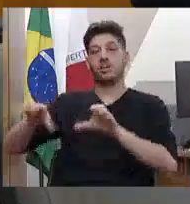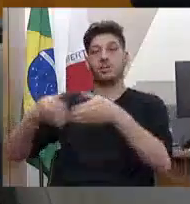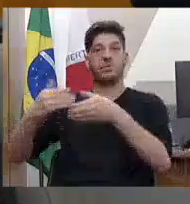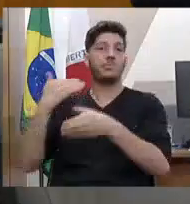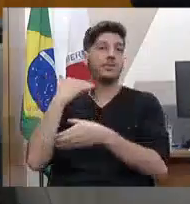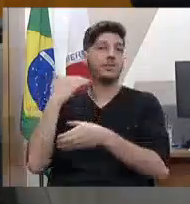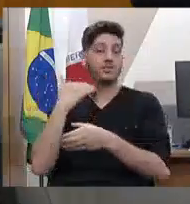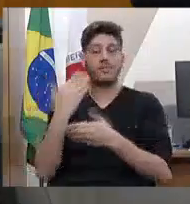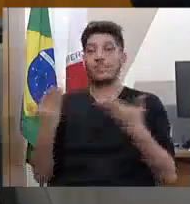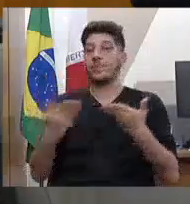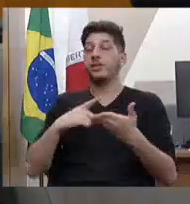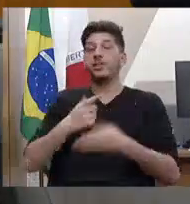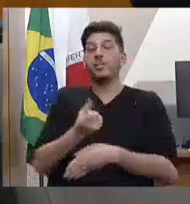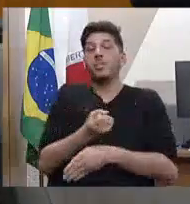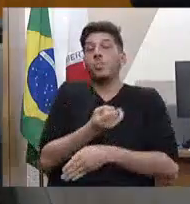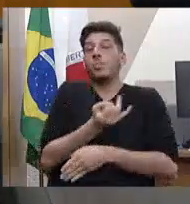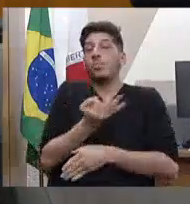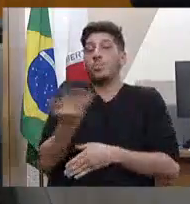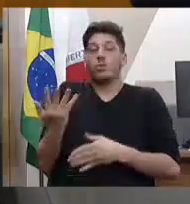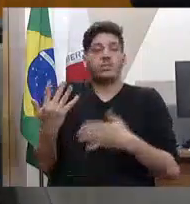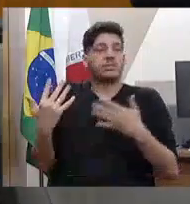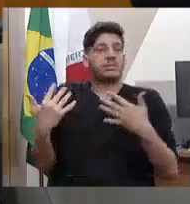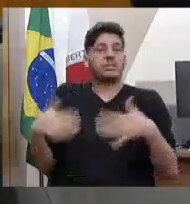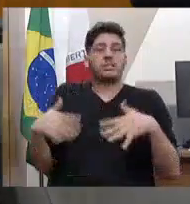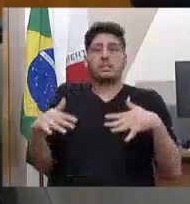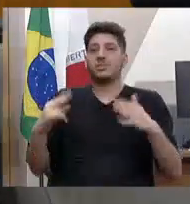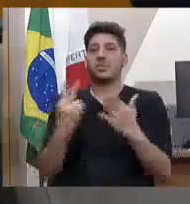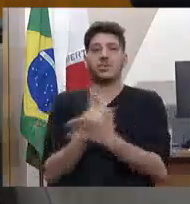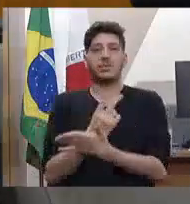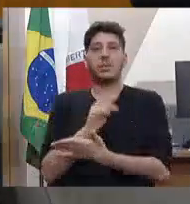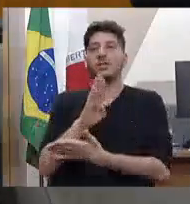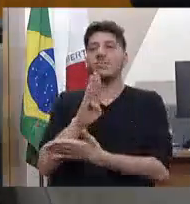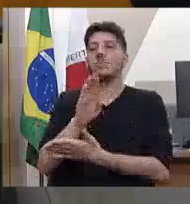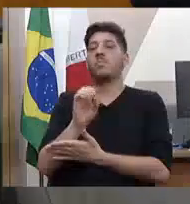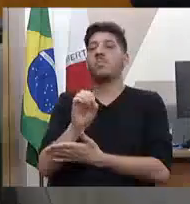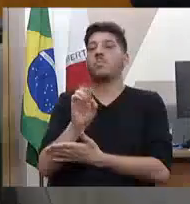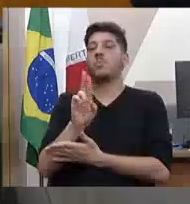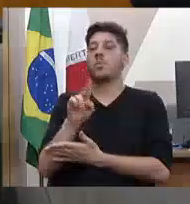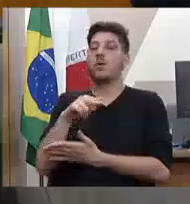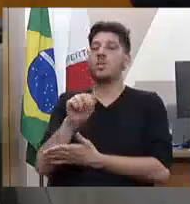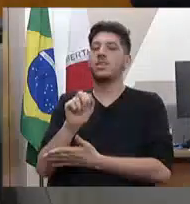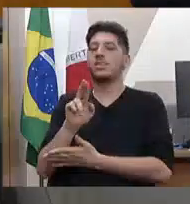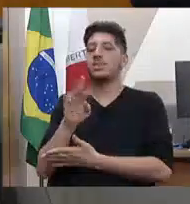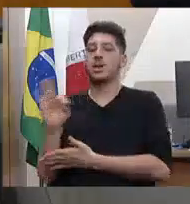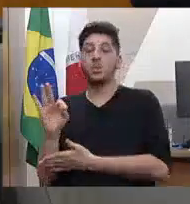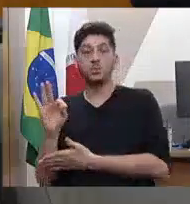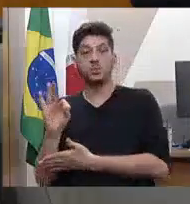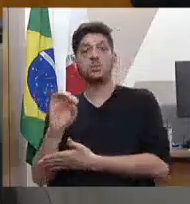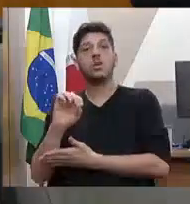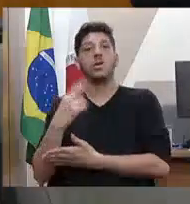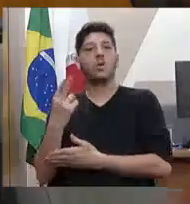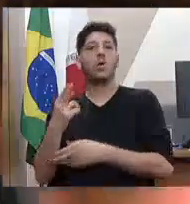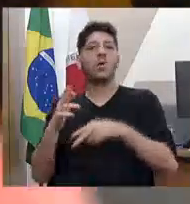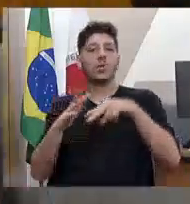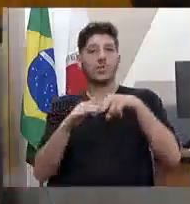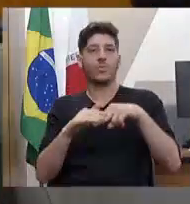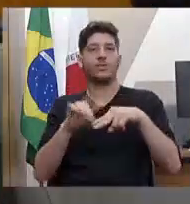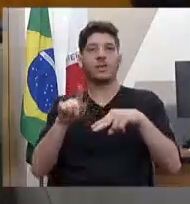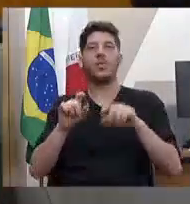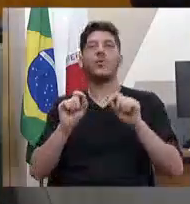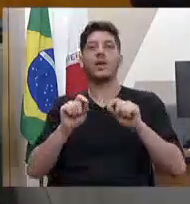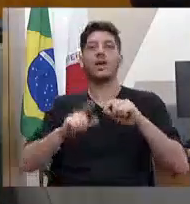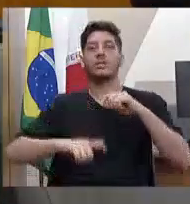número absurdo de casos de Burnout ou simplesmente né esgotamento